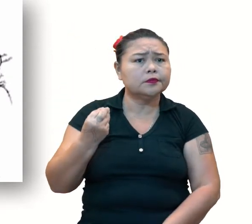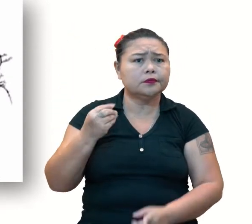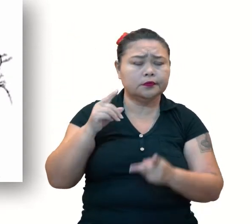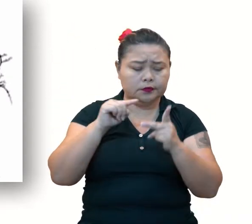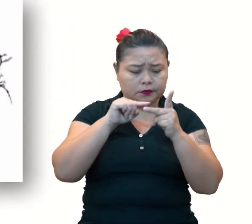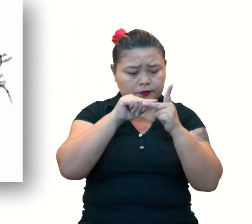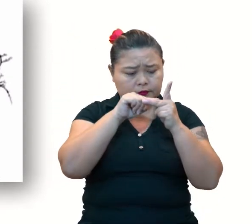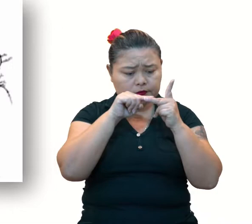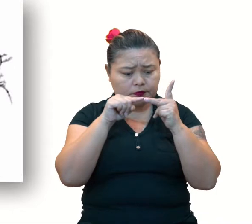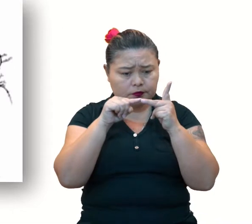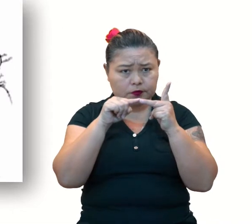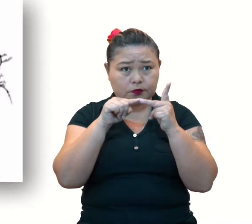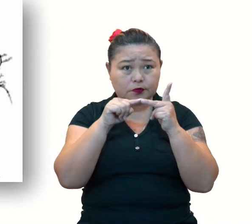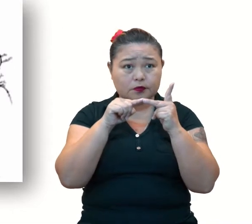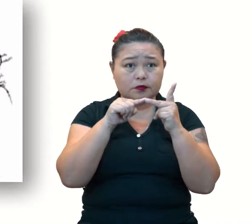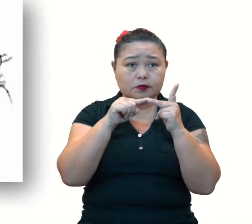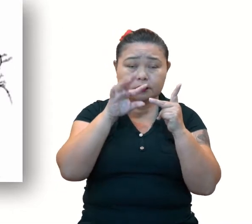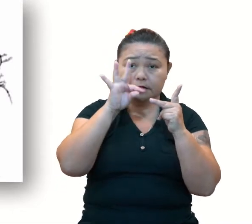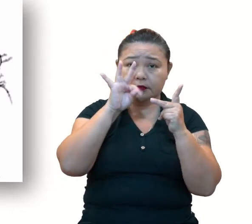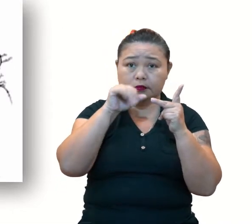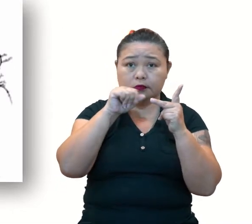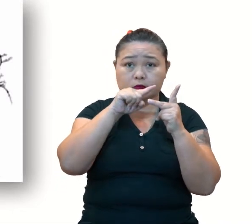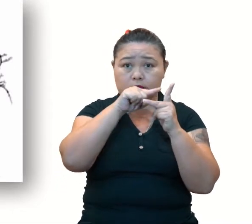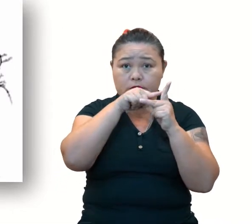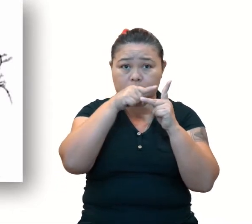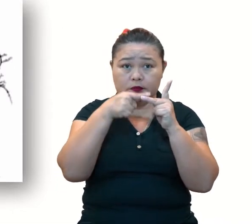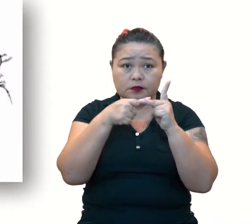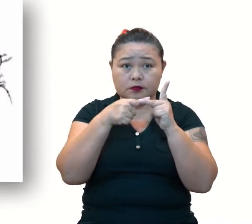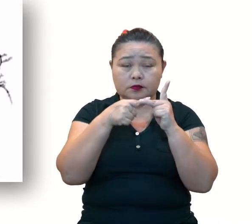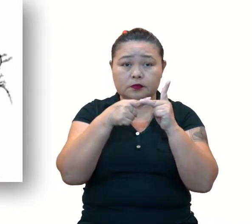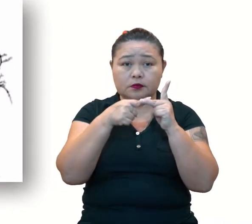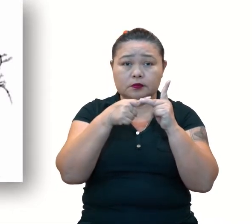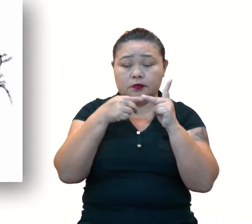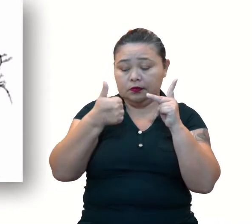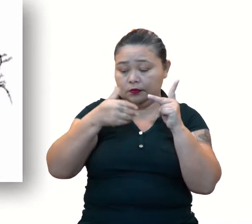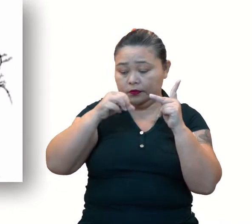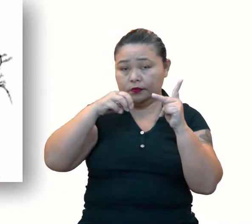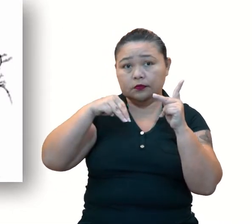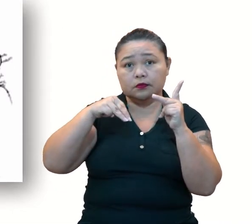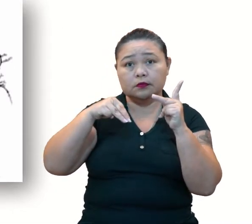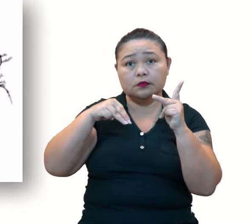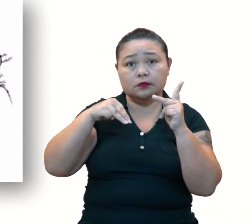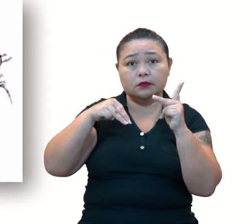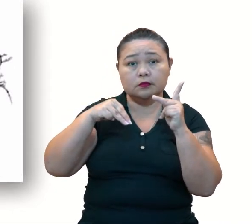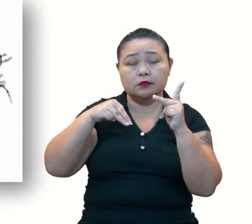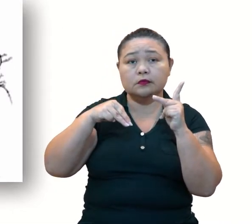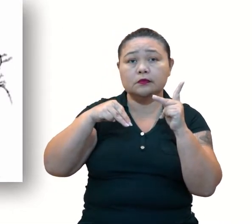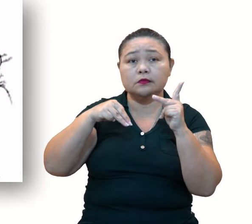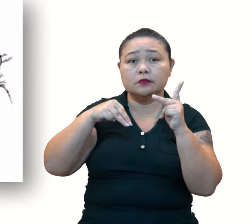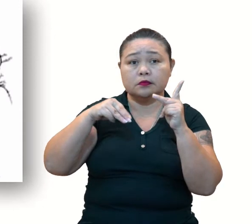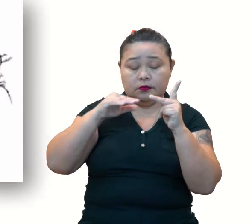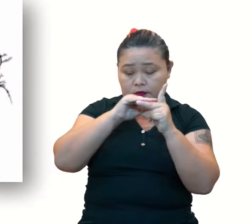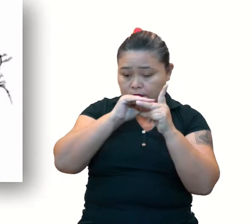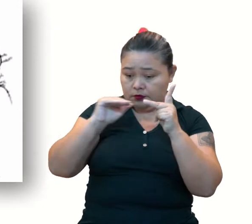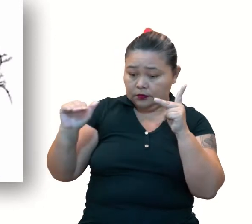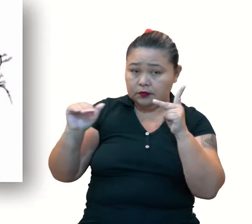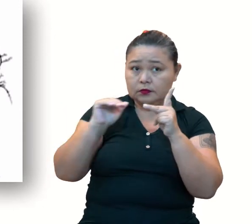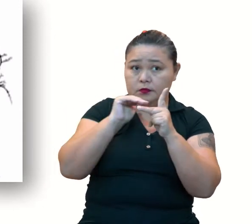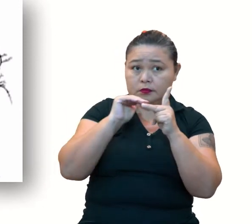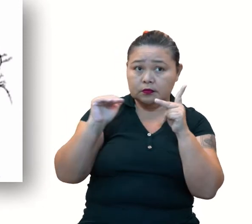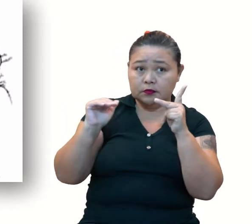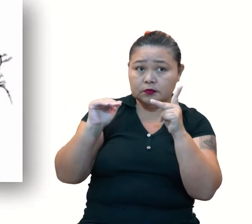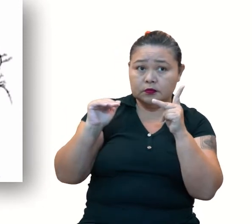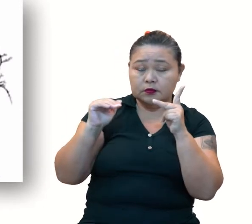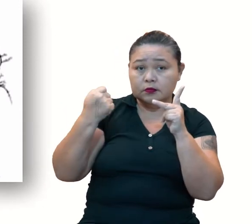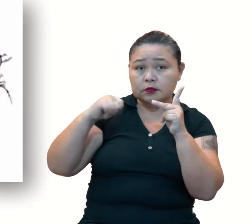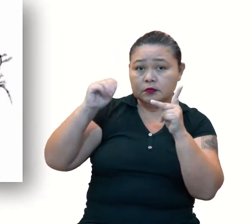posicionou o seu teodoliton a distância de 10 metros. Então, aqui, 10 metros, né? Ele já posicionou lá no chão, né? Tanto é que a gente não vai